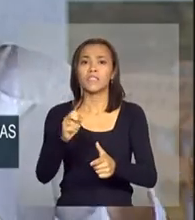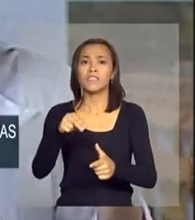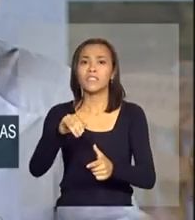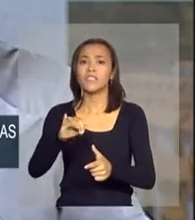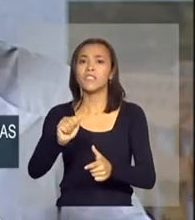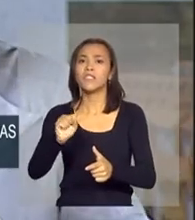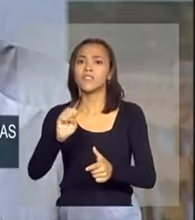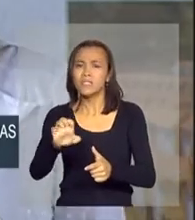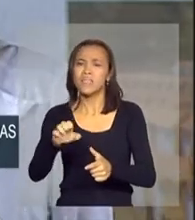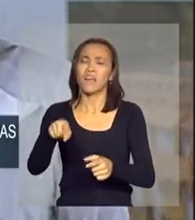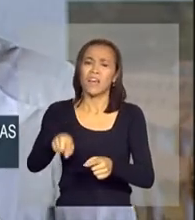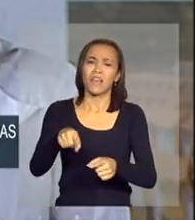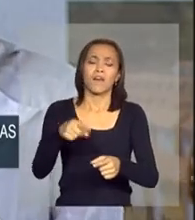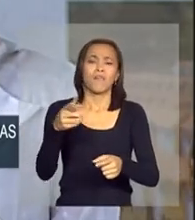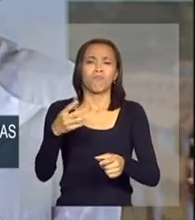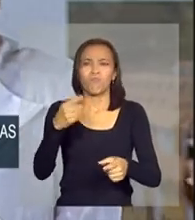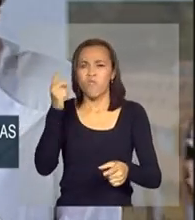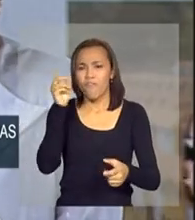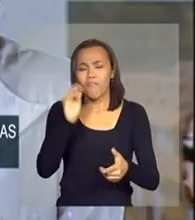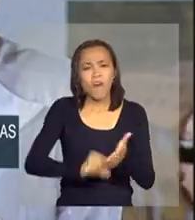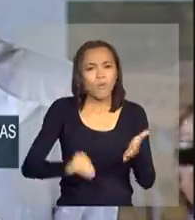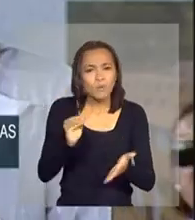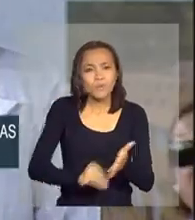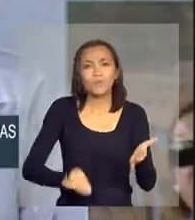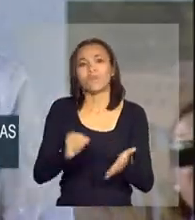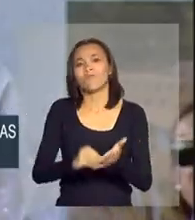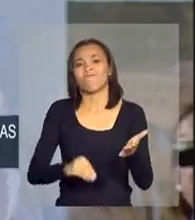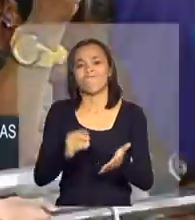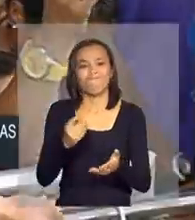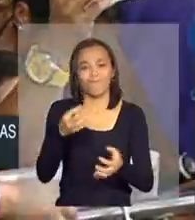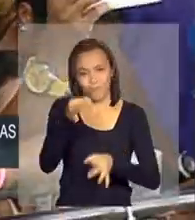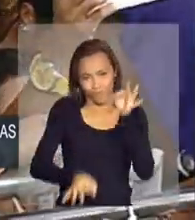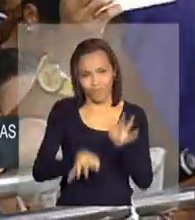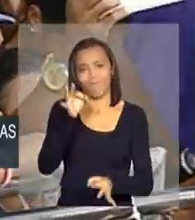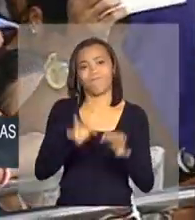uma grande injustiça e uma grande infâmia